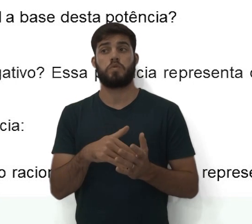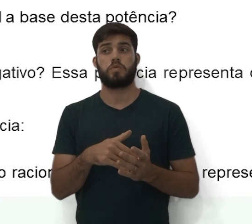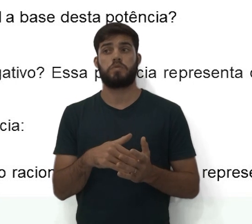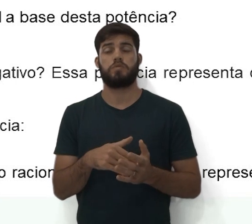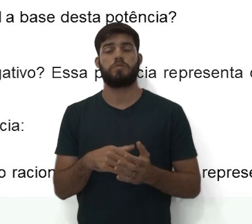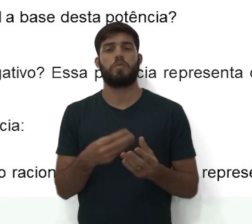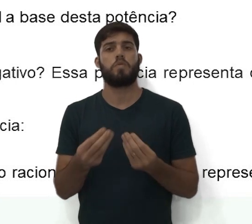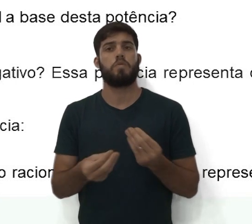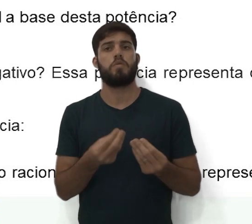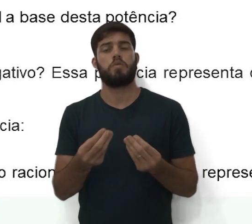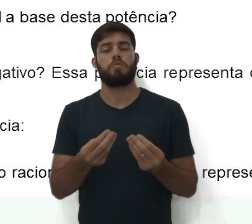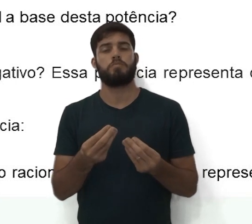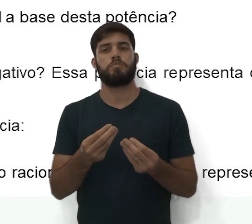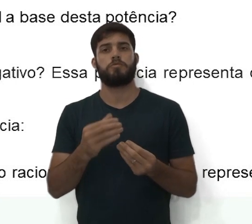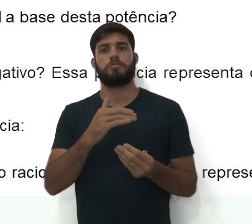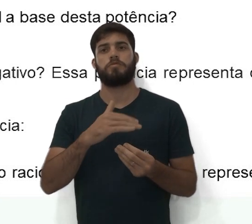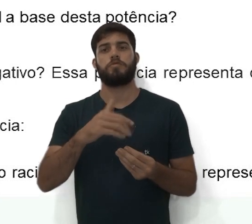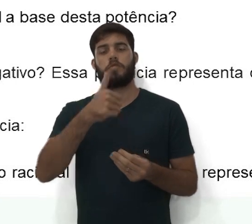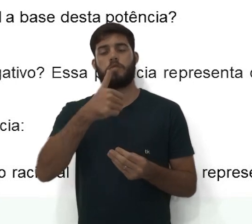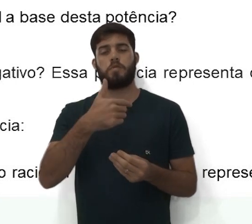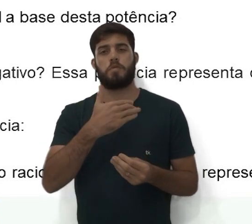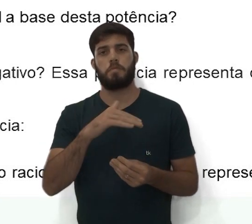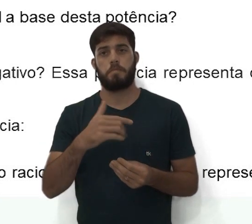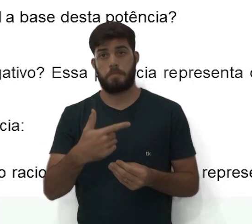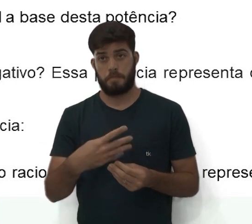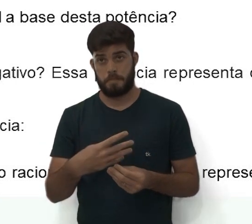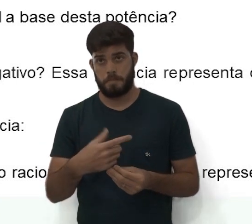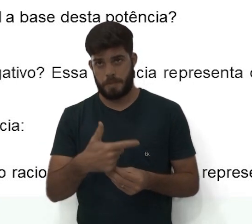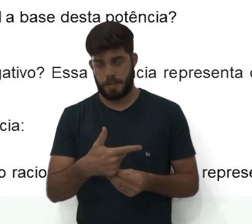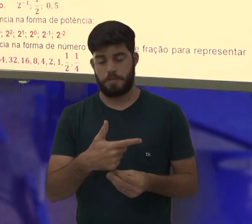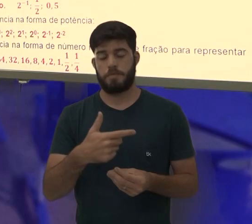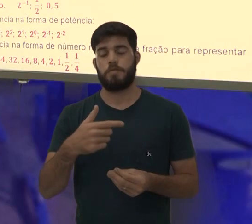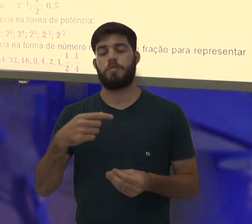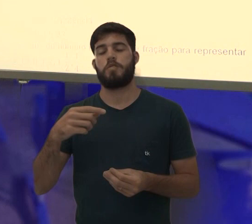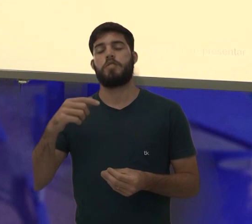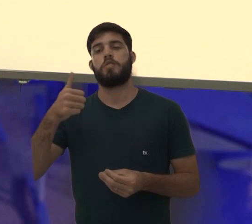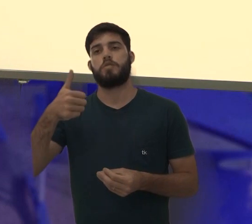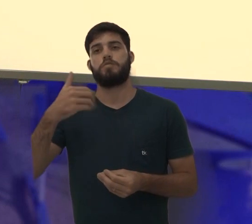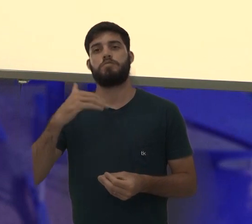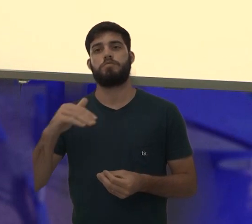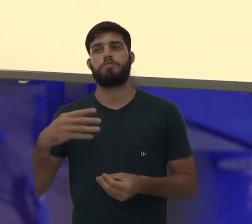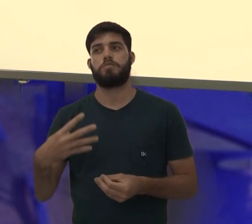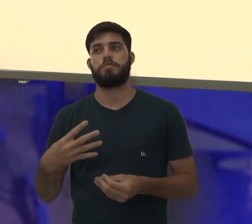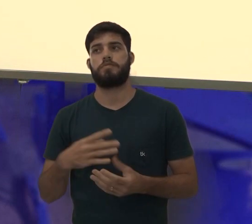estão escritos na forma de fração, 1 meio e 1,4.